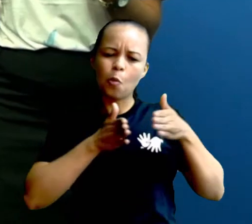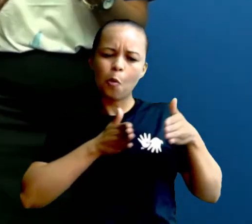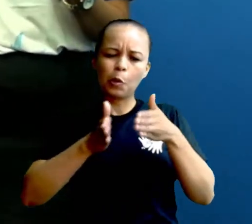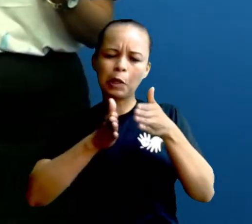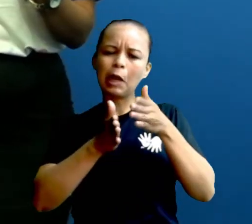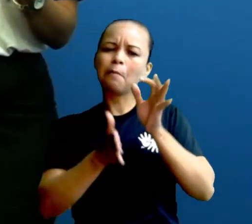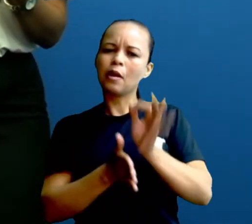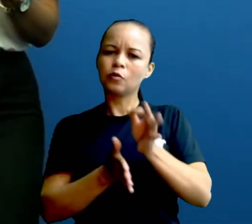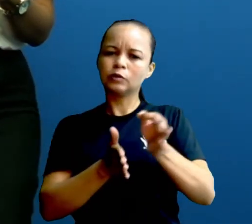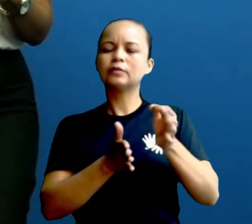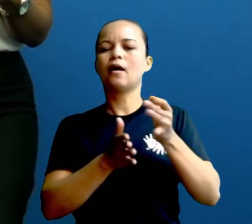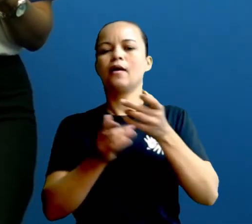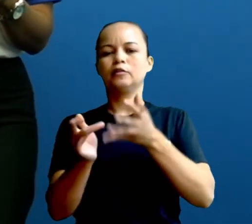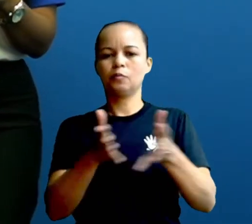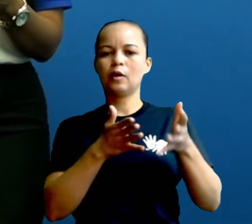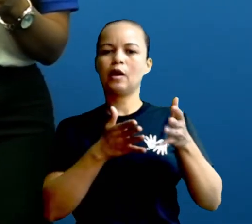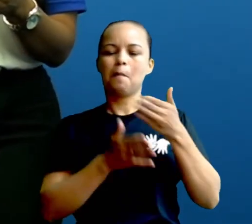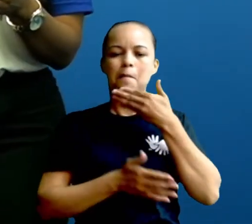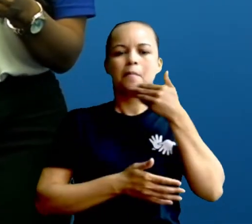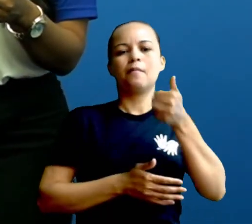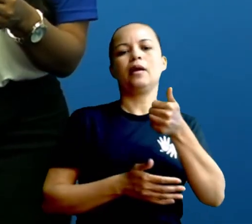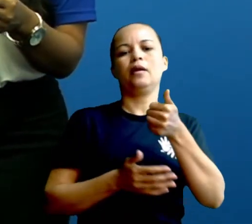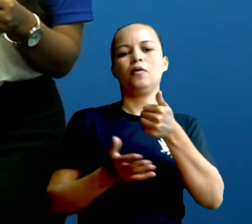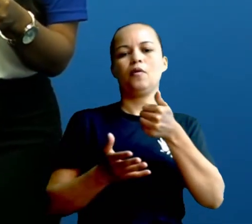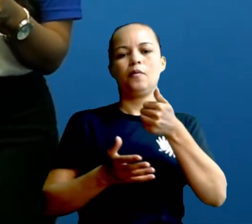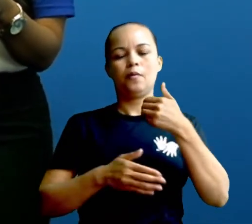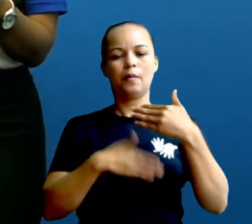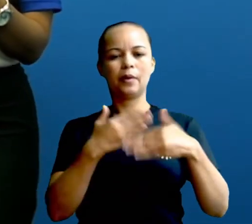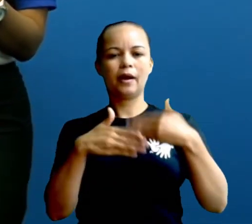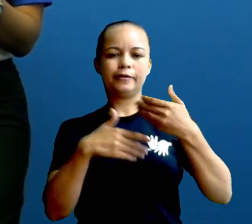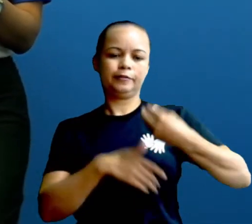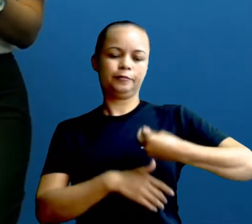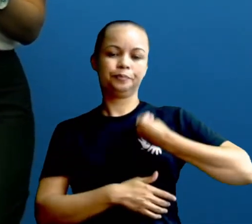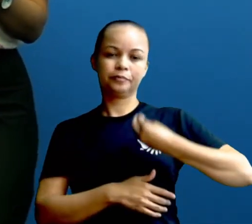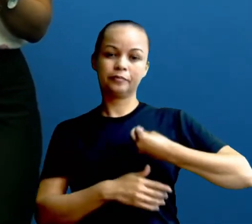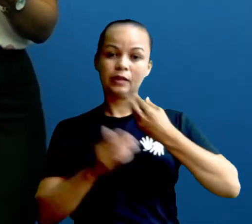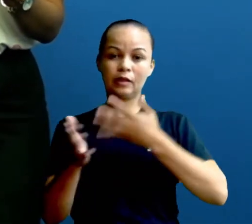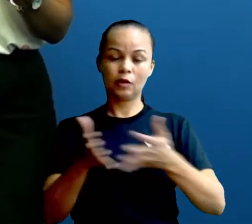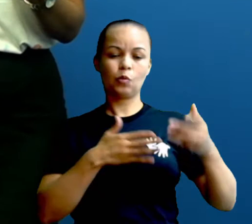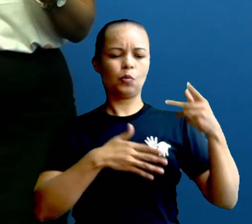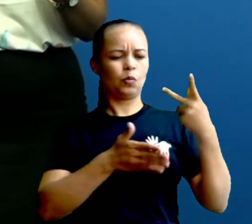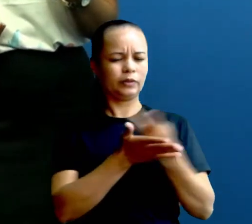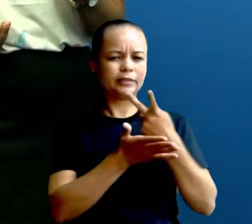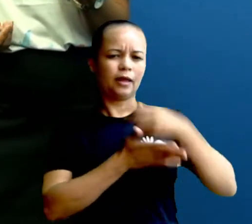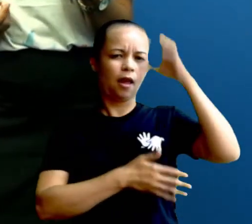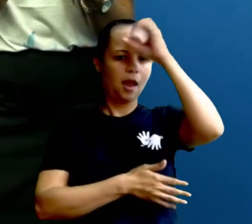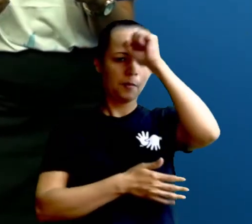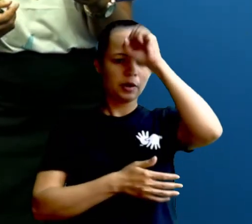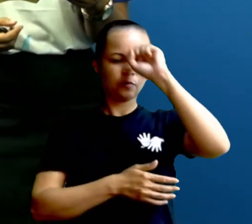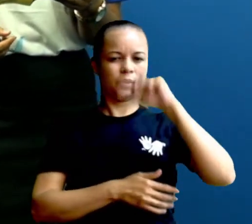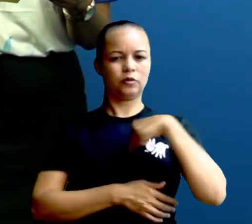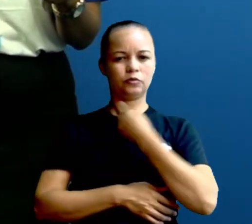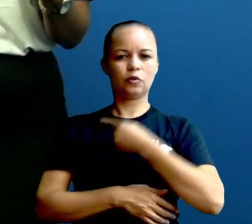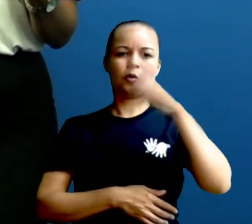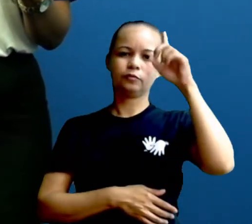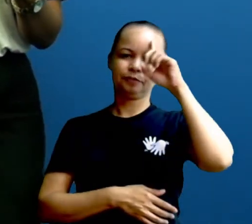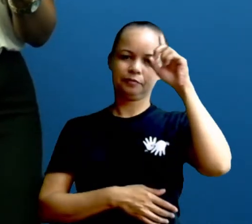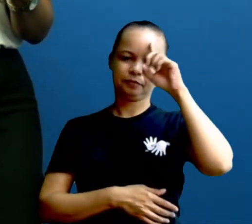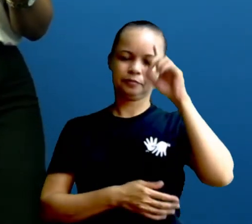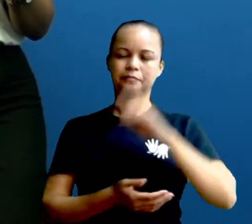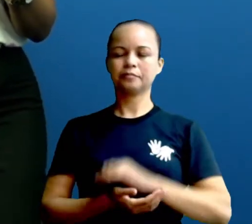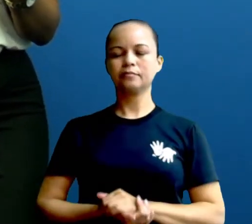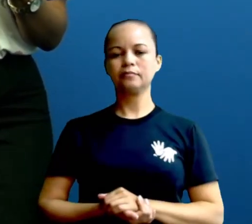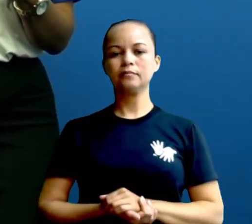caminho prosseguir para buscar a melhoria. É para isso que vivemos, com os erros aprendemos pelo nosso dia a